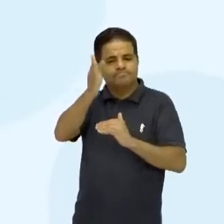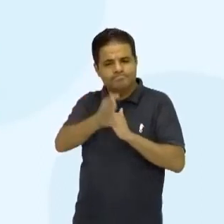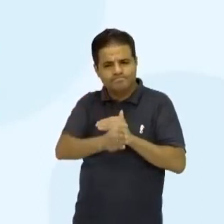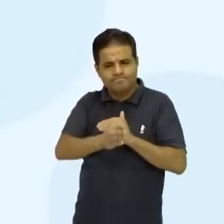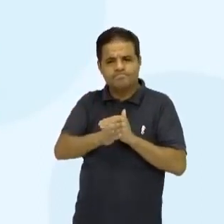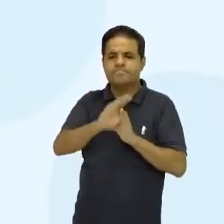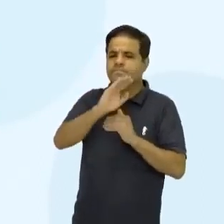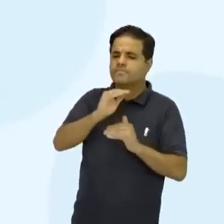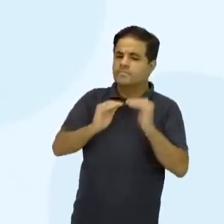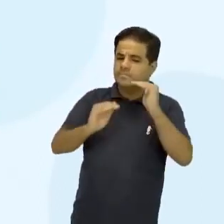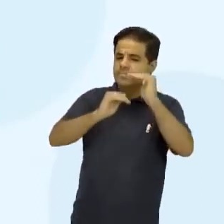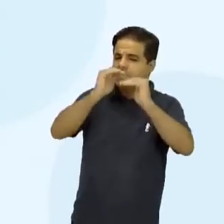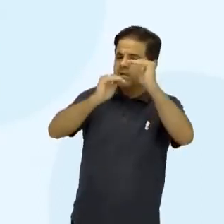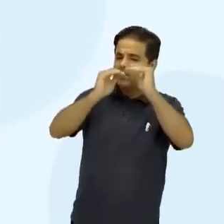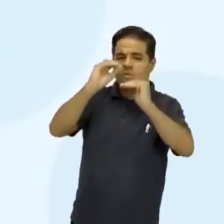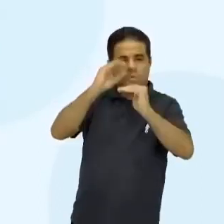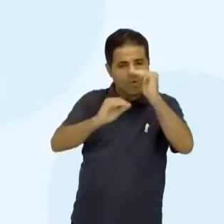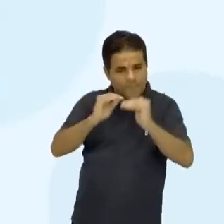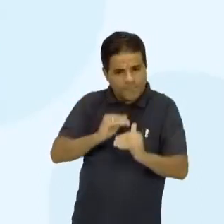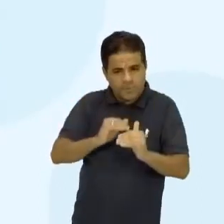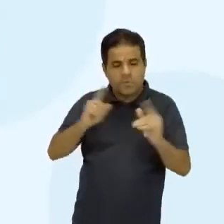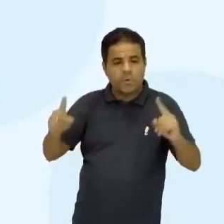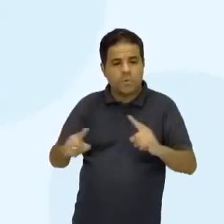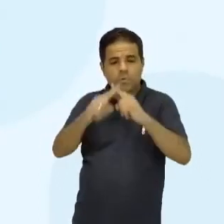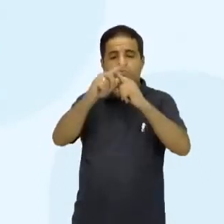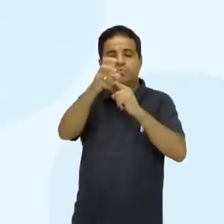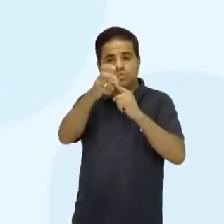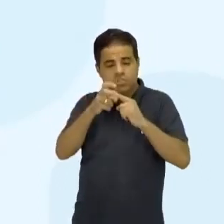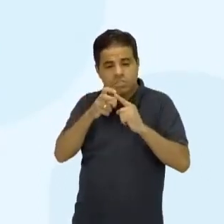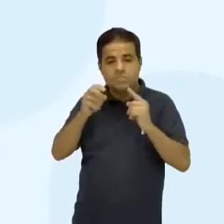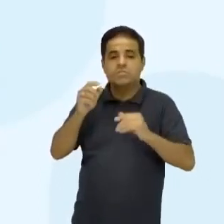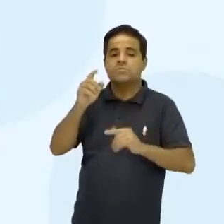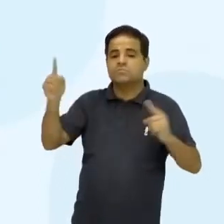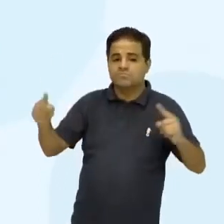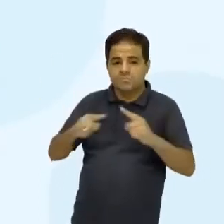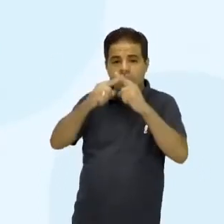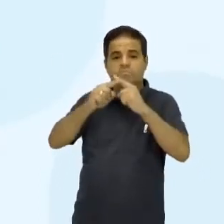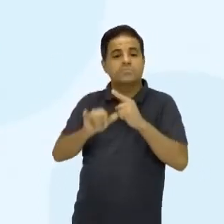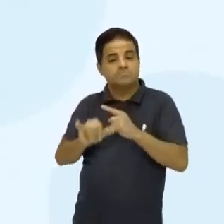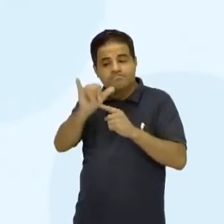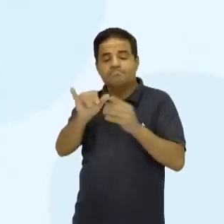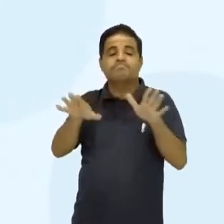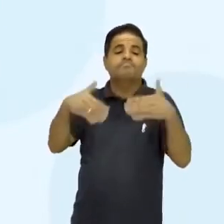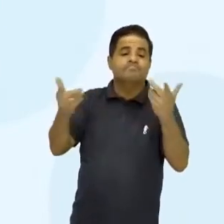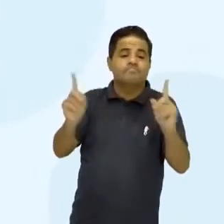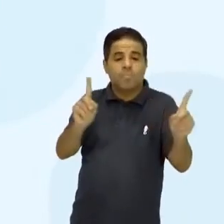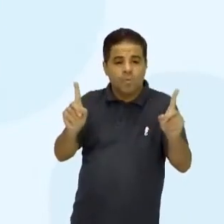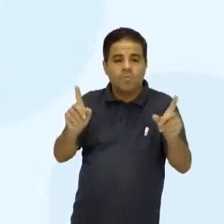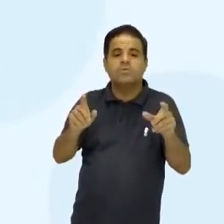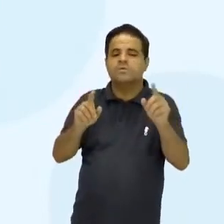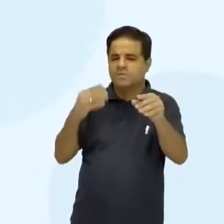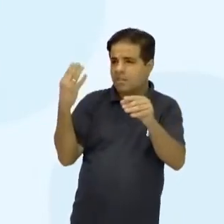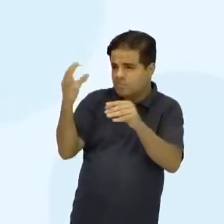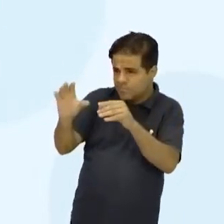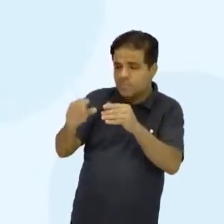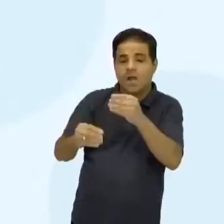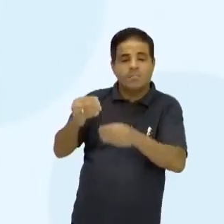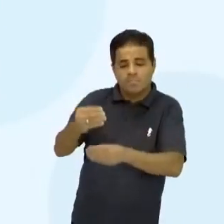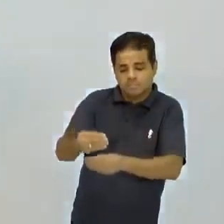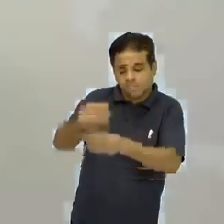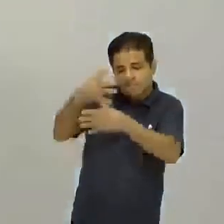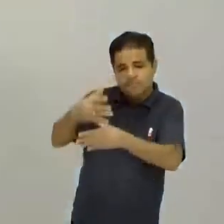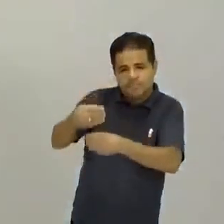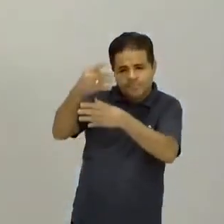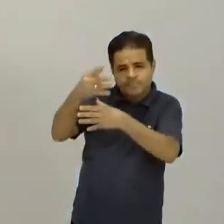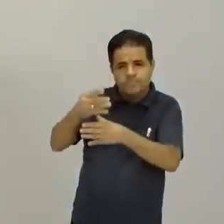reta, é crescente ou decrescente, onde cruza o eixo X, onde cruza o eixo Y, tá bom? Então, lembrando, você coloca lá no chat o que você